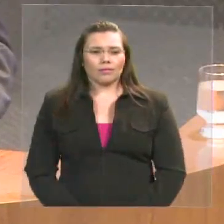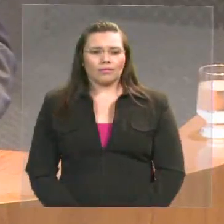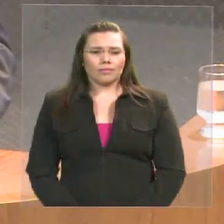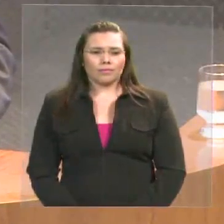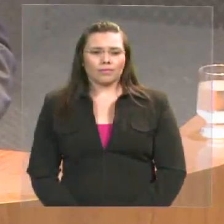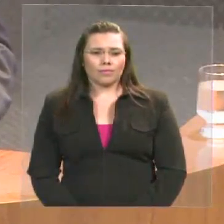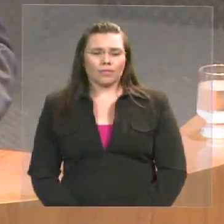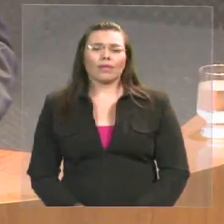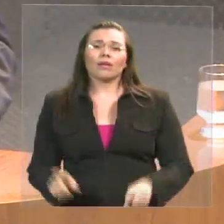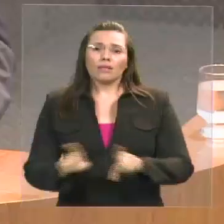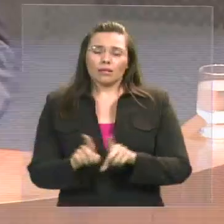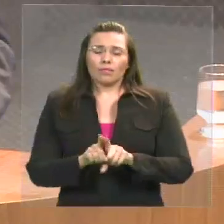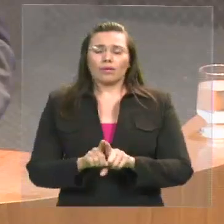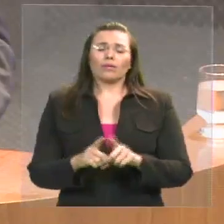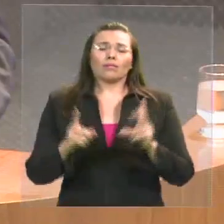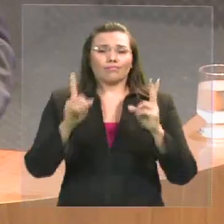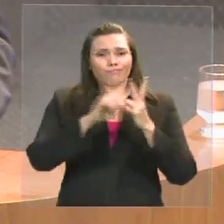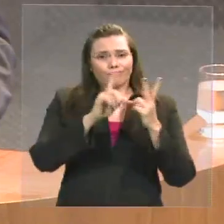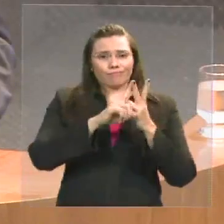o cheque moradia,